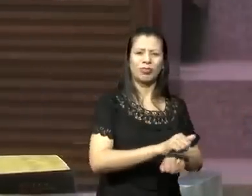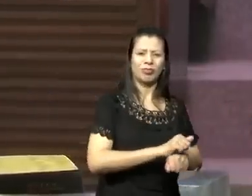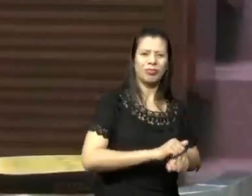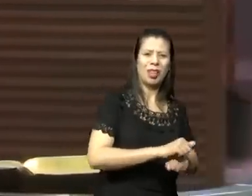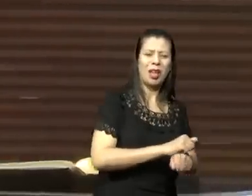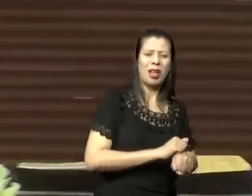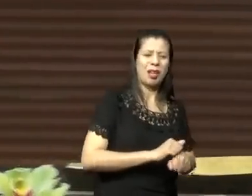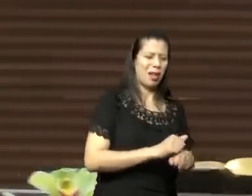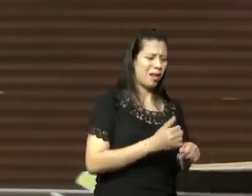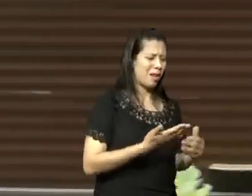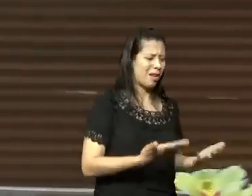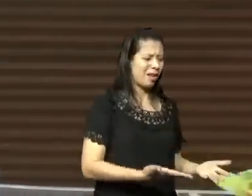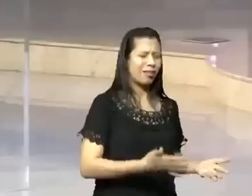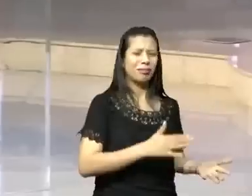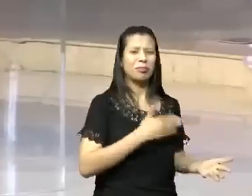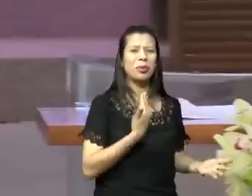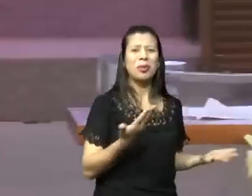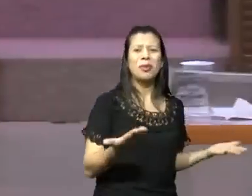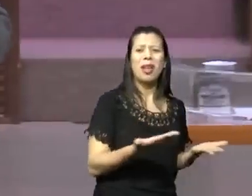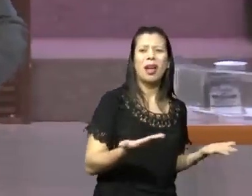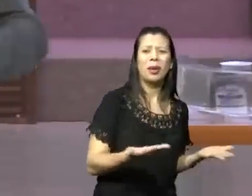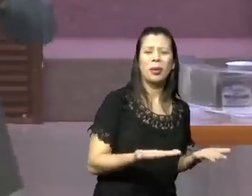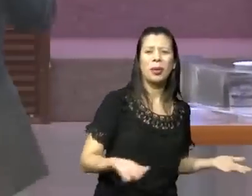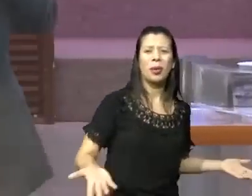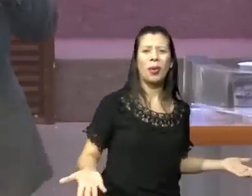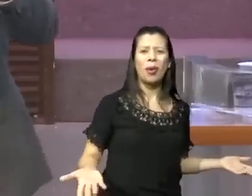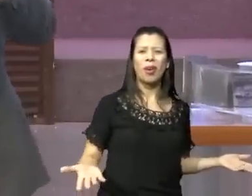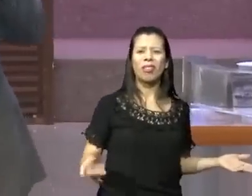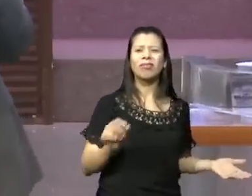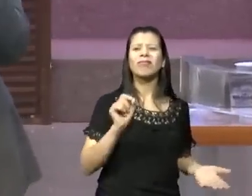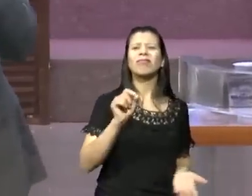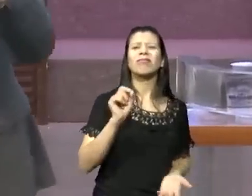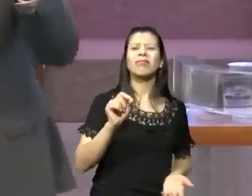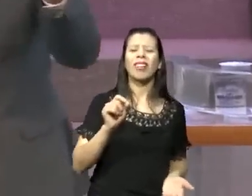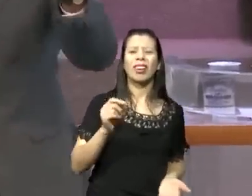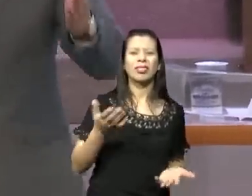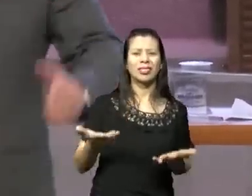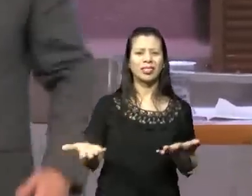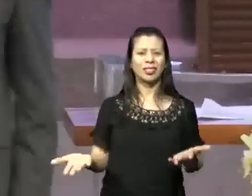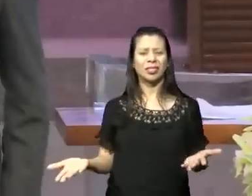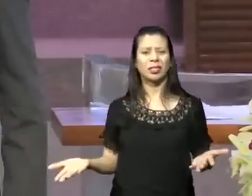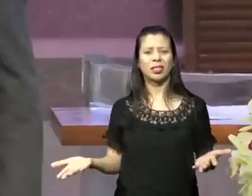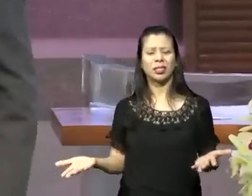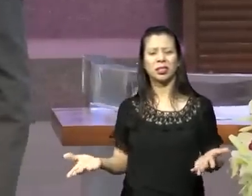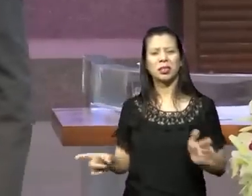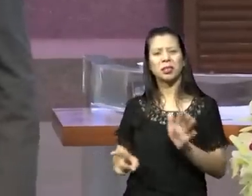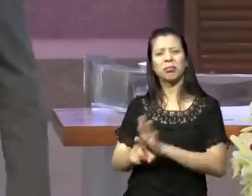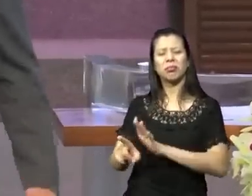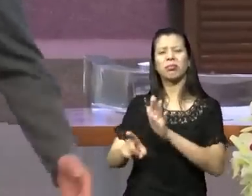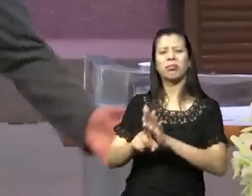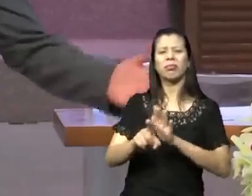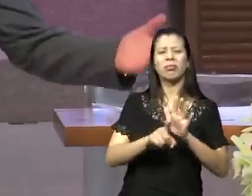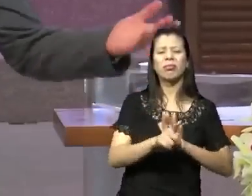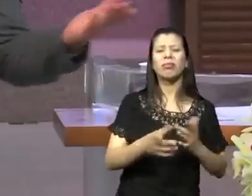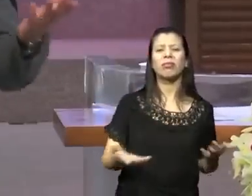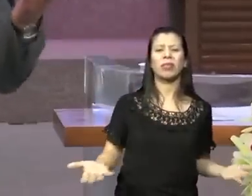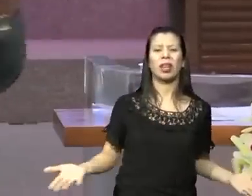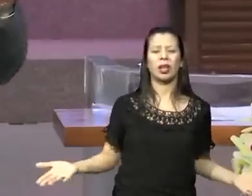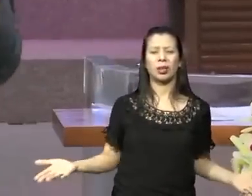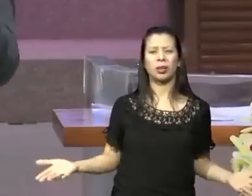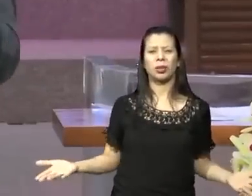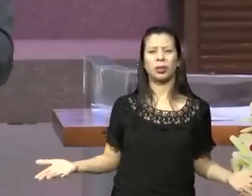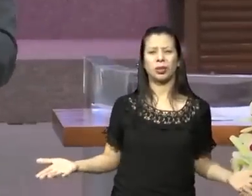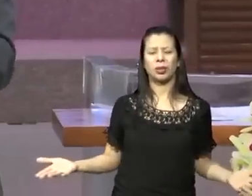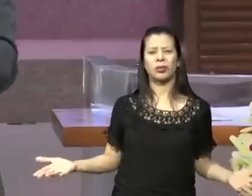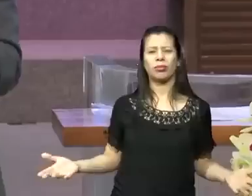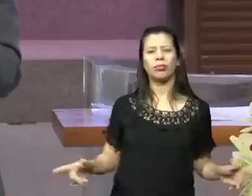quem és tu Quem és tu Quem és tu você que é uma